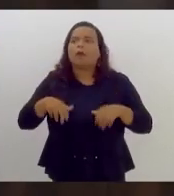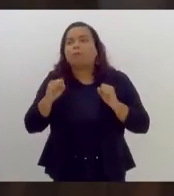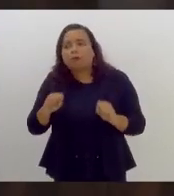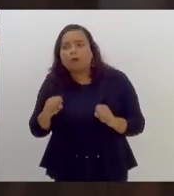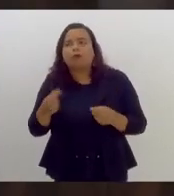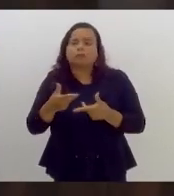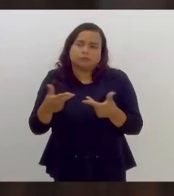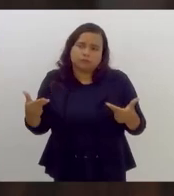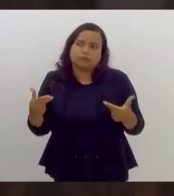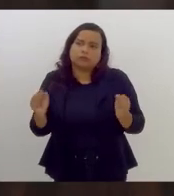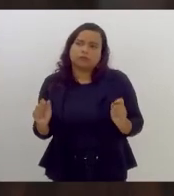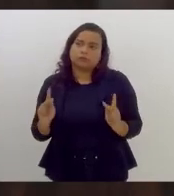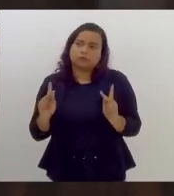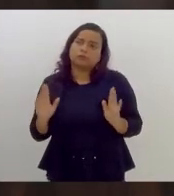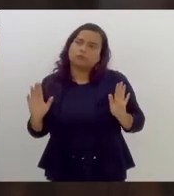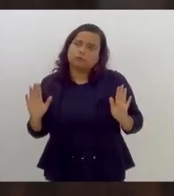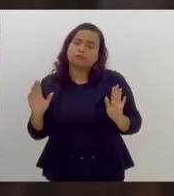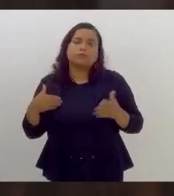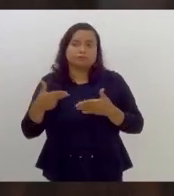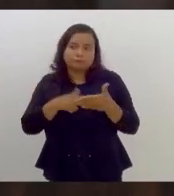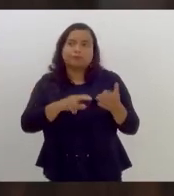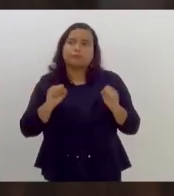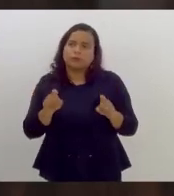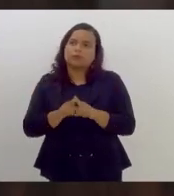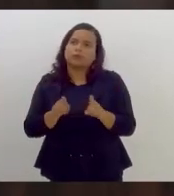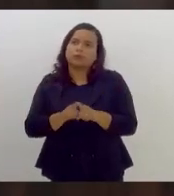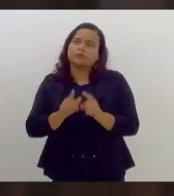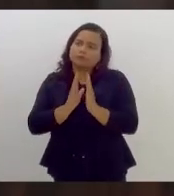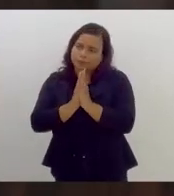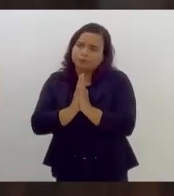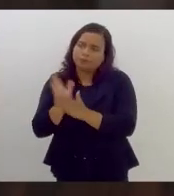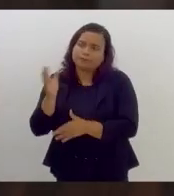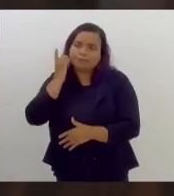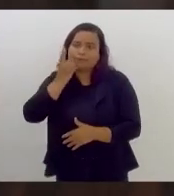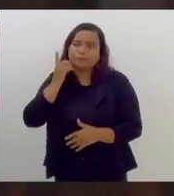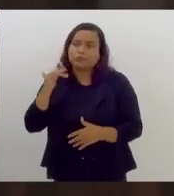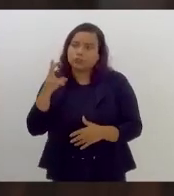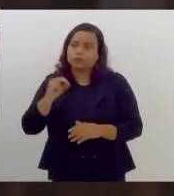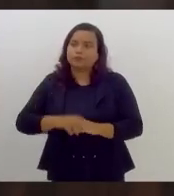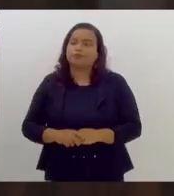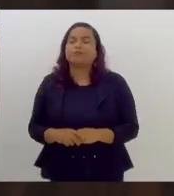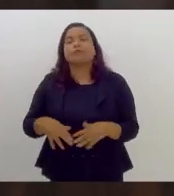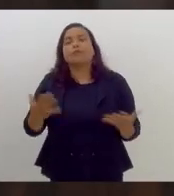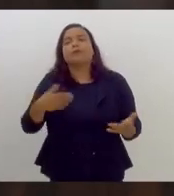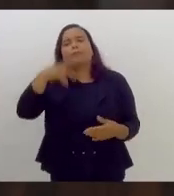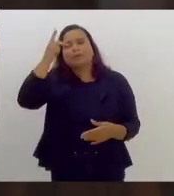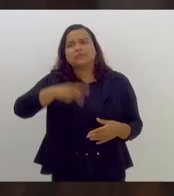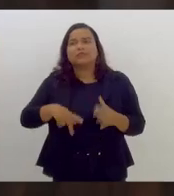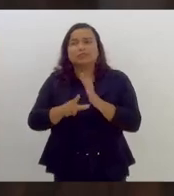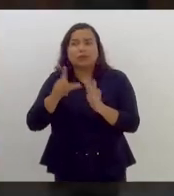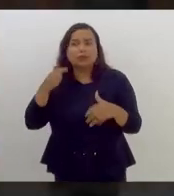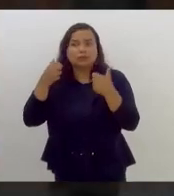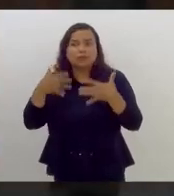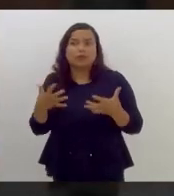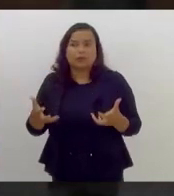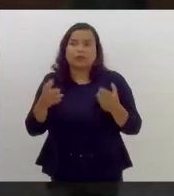de voto, quem quiser fazer encaminhamento, por favor. Deputado Chico Machado. Senhor presidente, antes de mais nada, eu